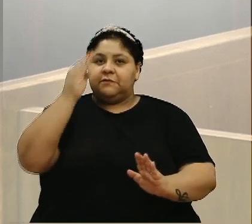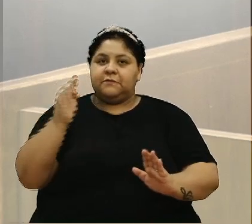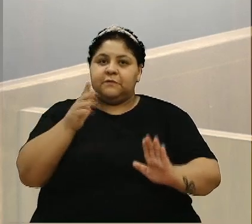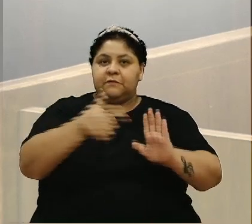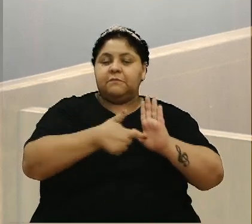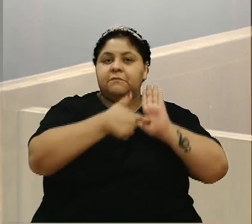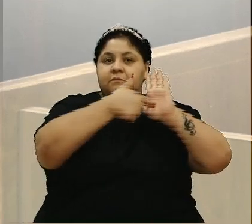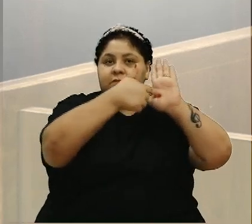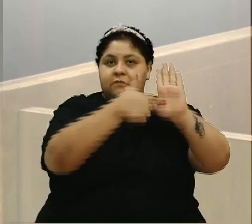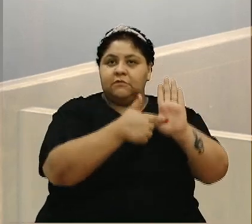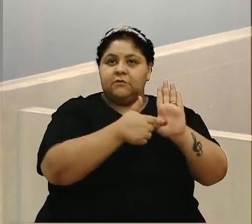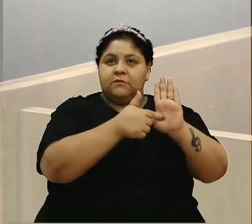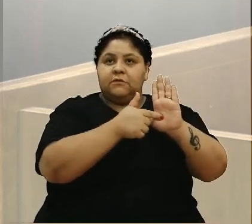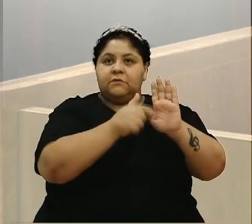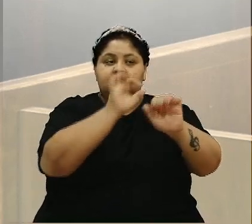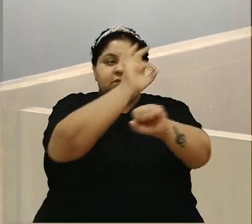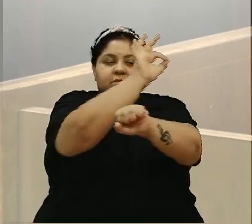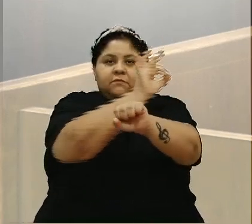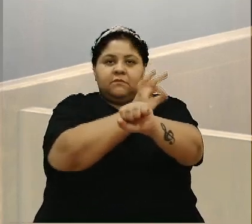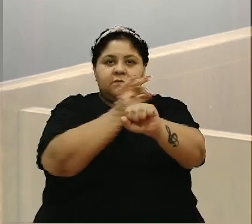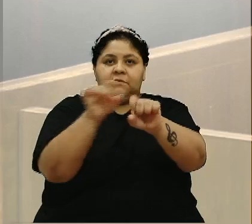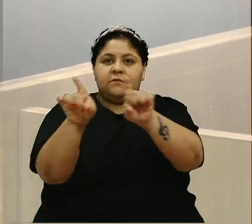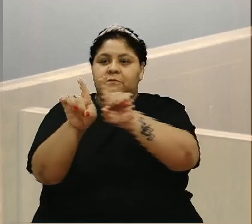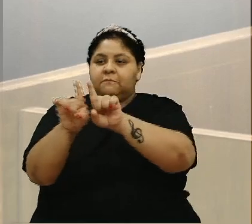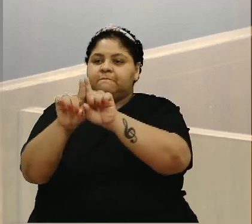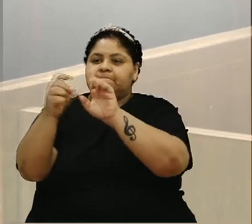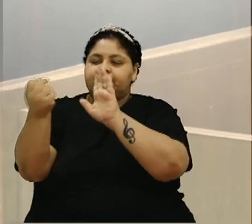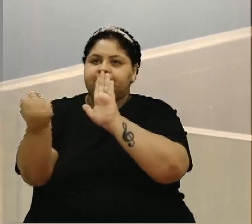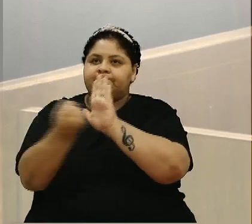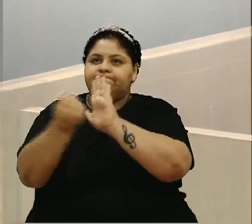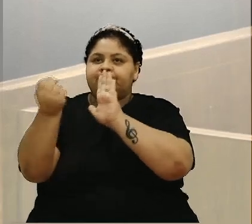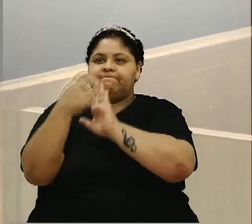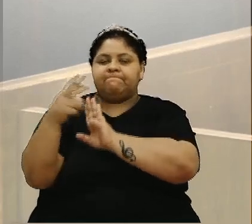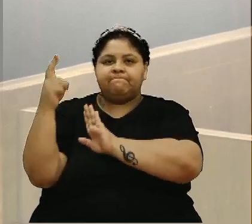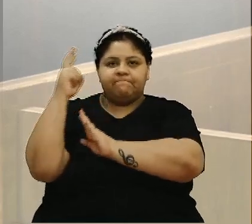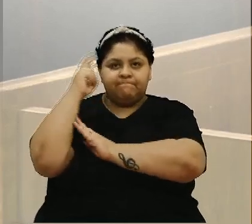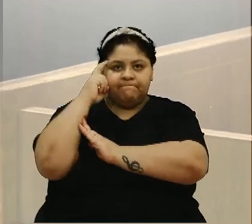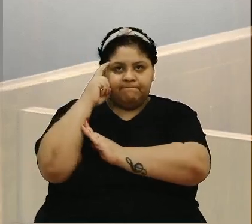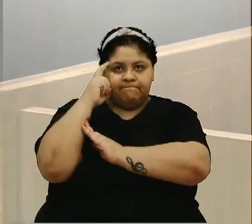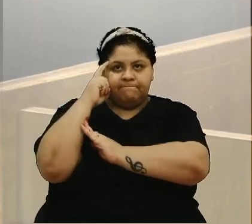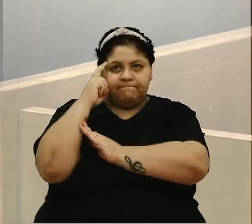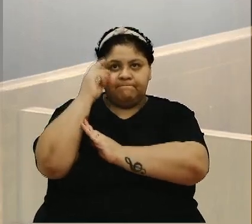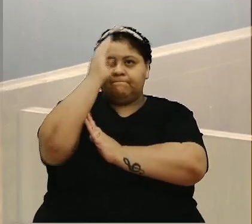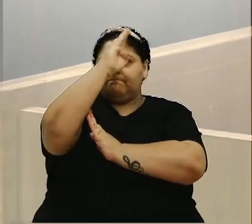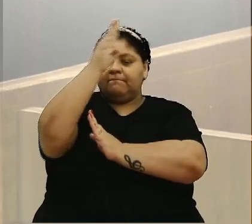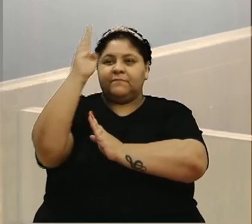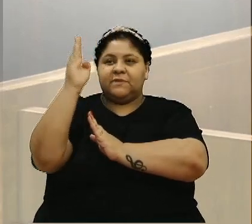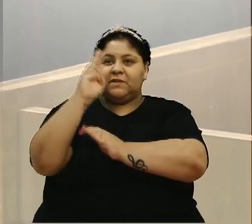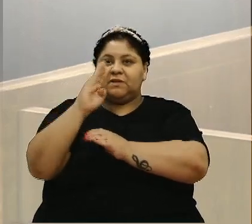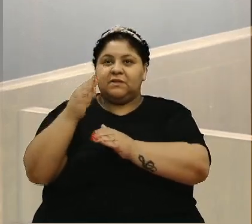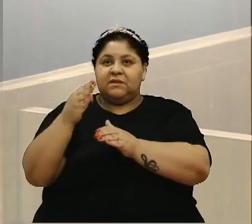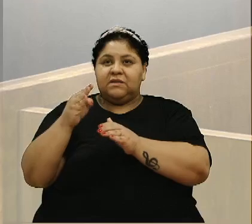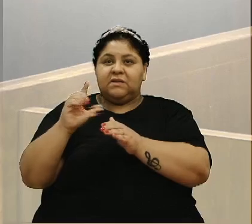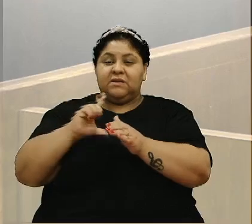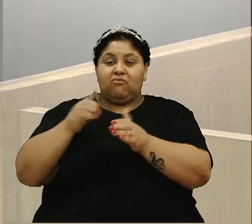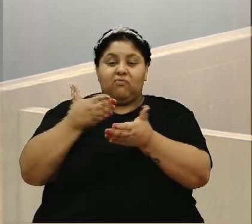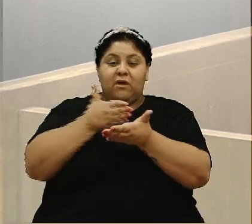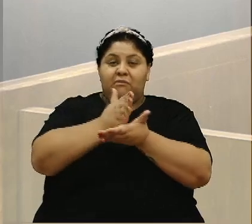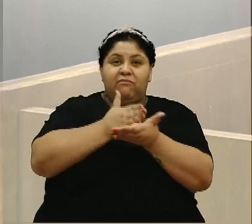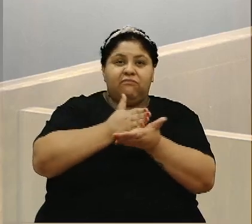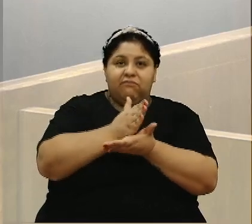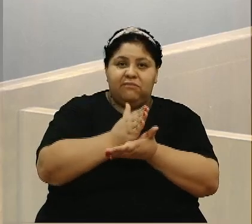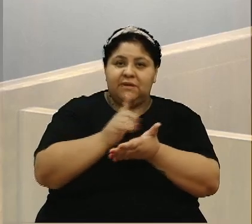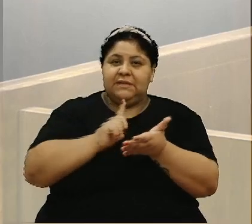pela arquitetura como pelo impacto cultural, Biblioteca Sem Fronteiras. Tem